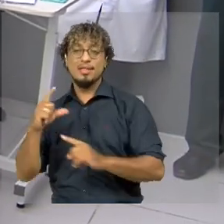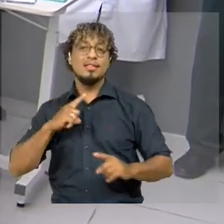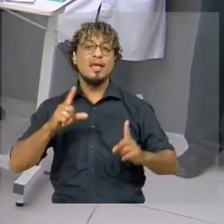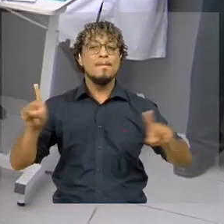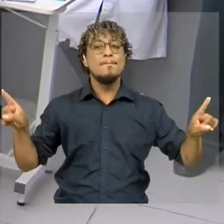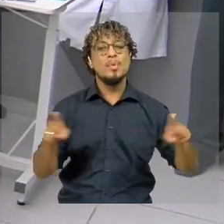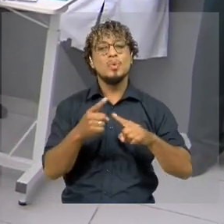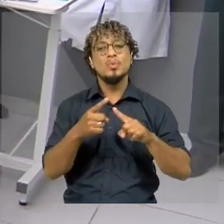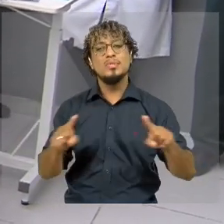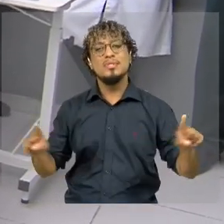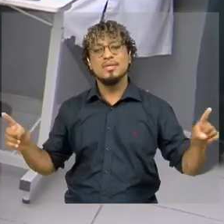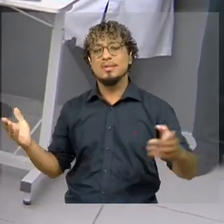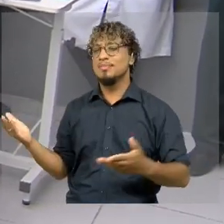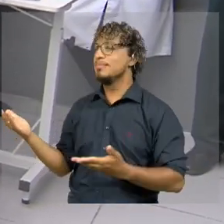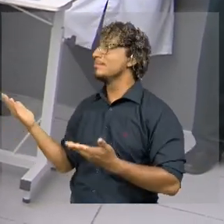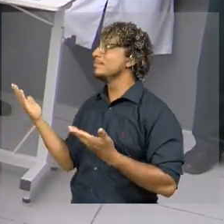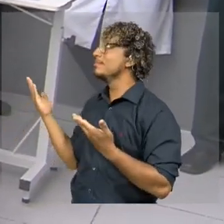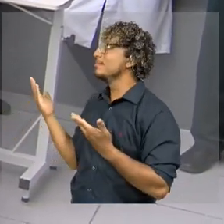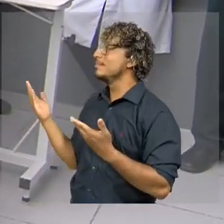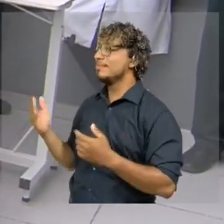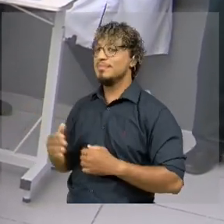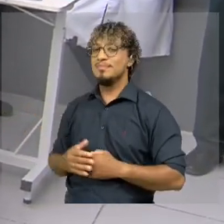música,